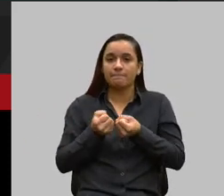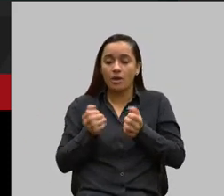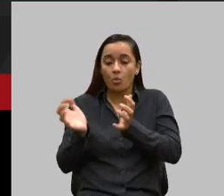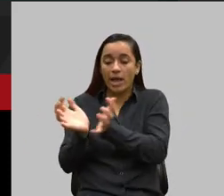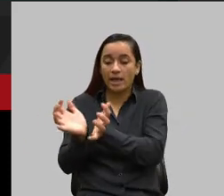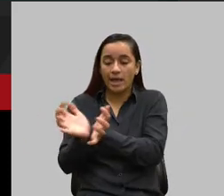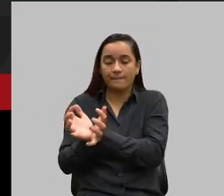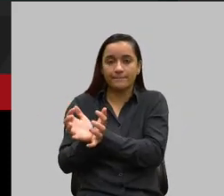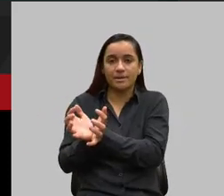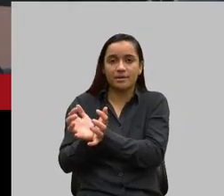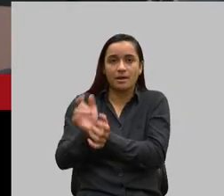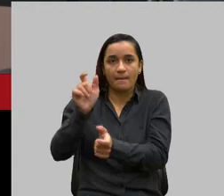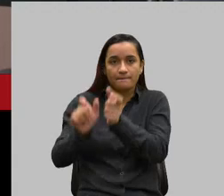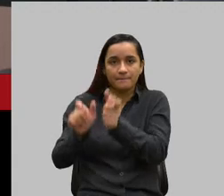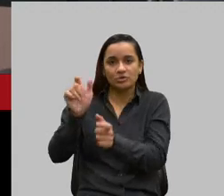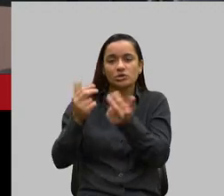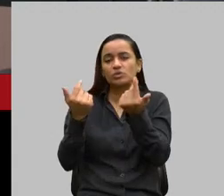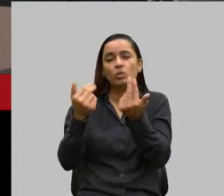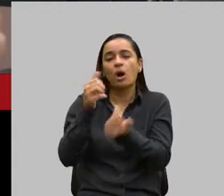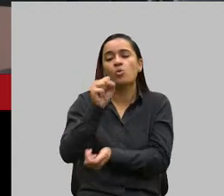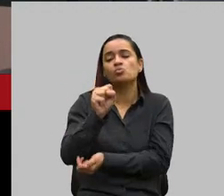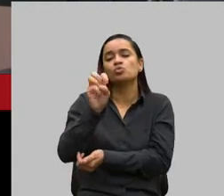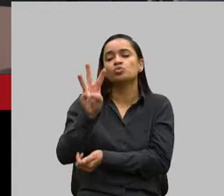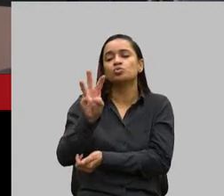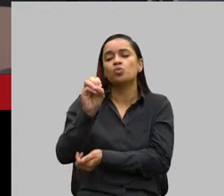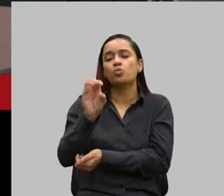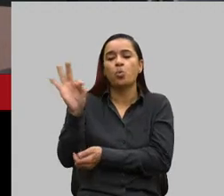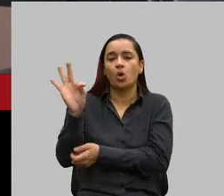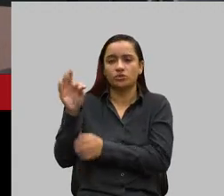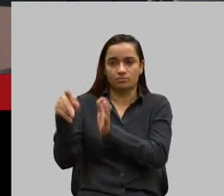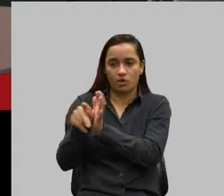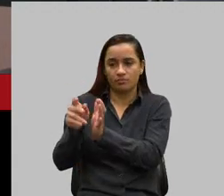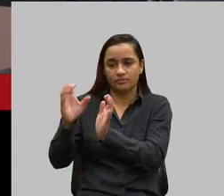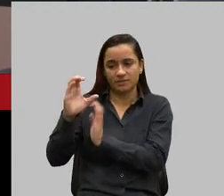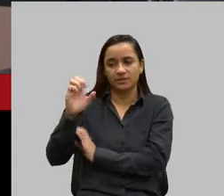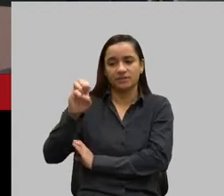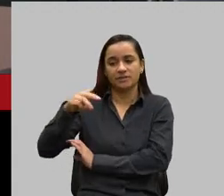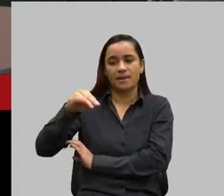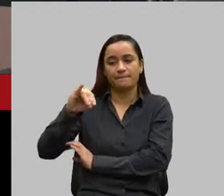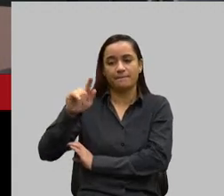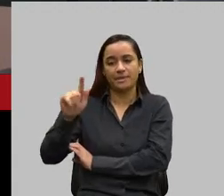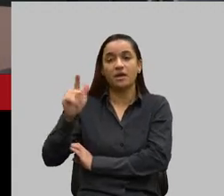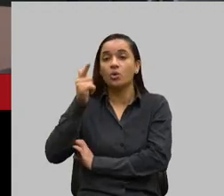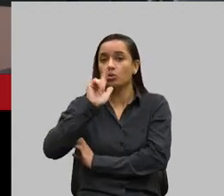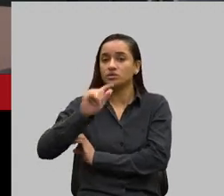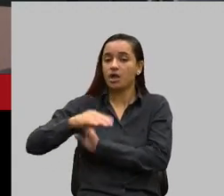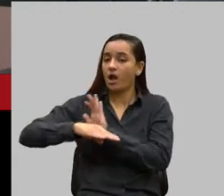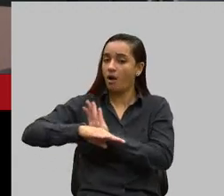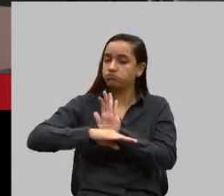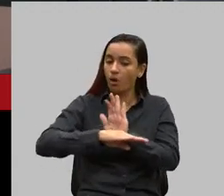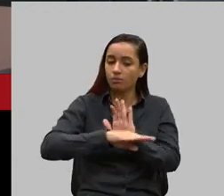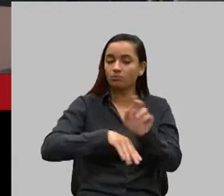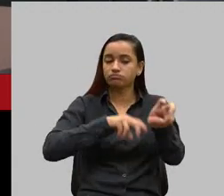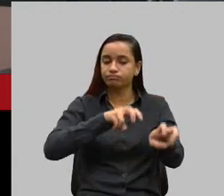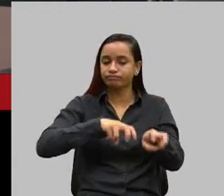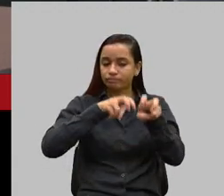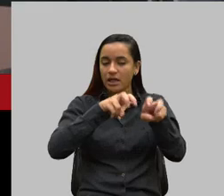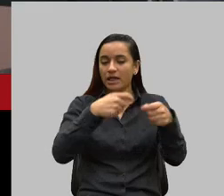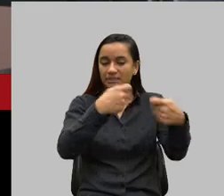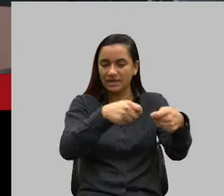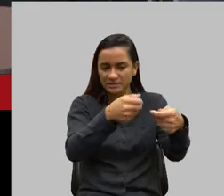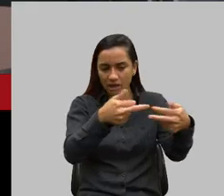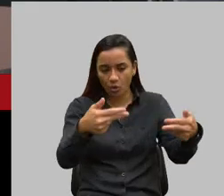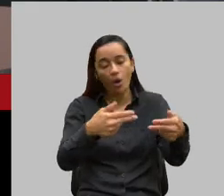de equipe suat da semig que vai atender as emergências no Agro com uma emergência nunca antes